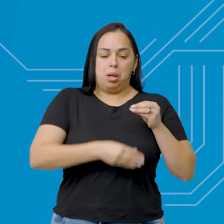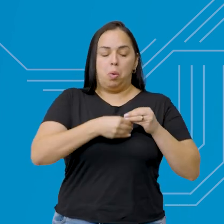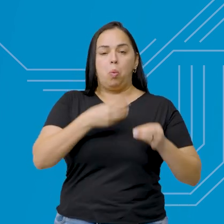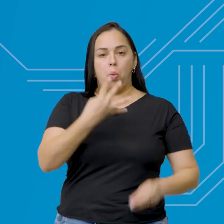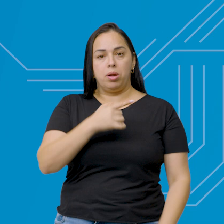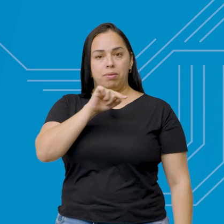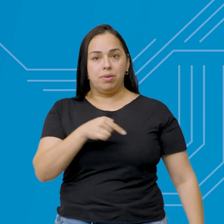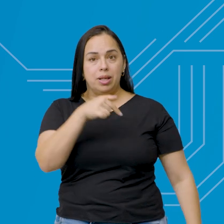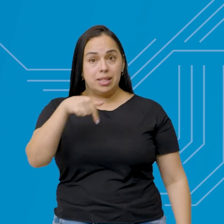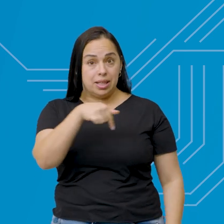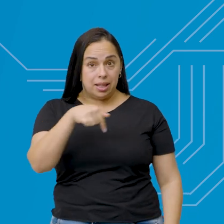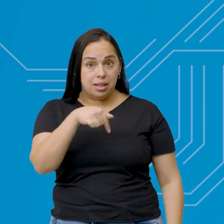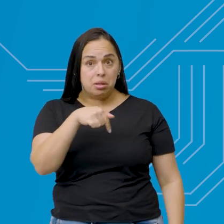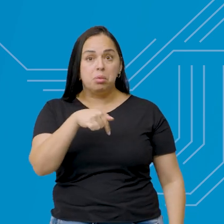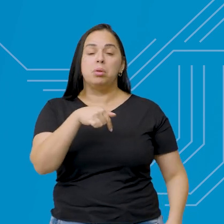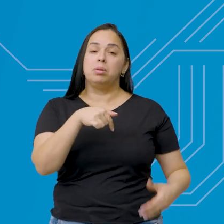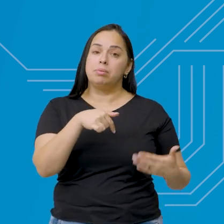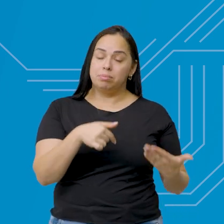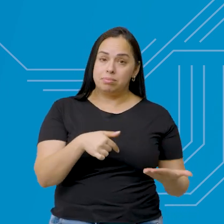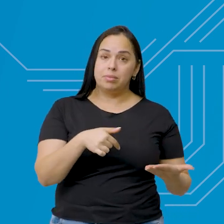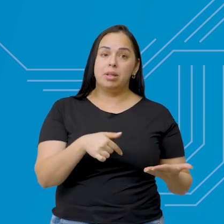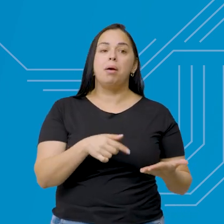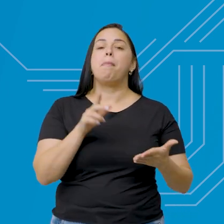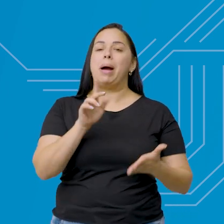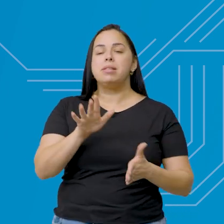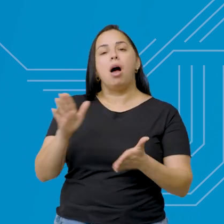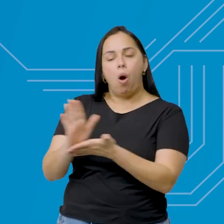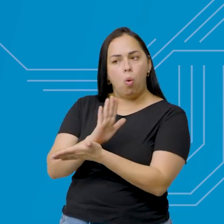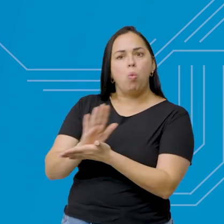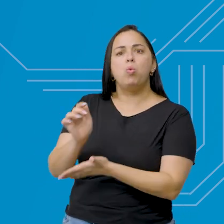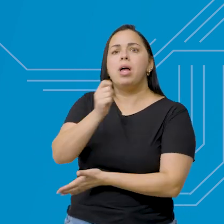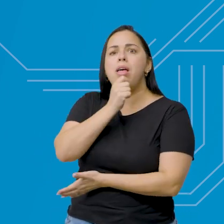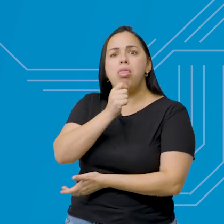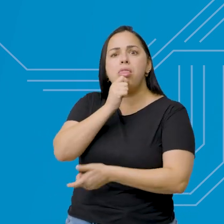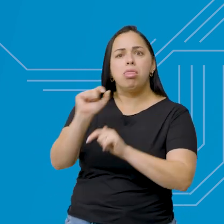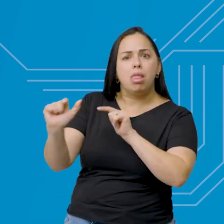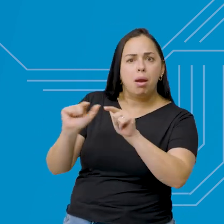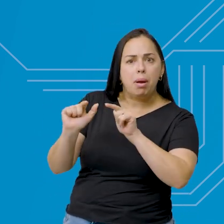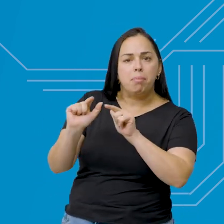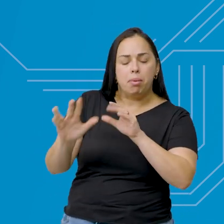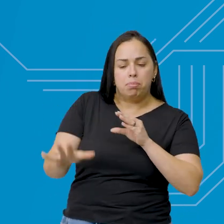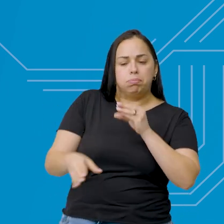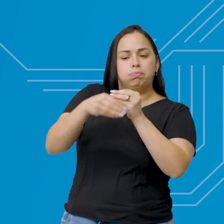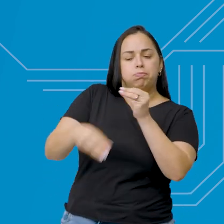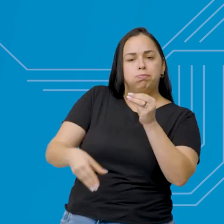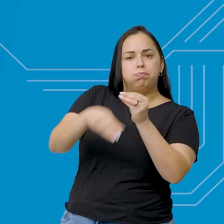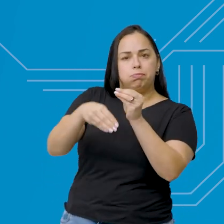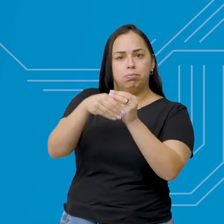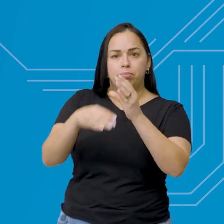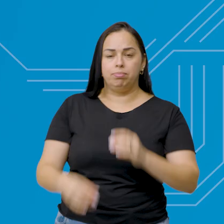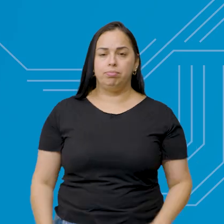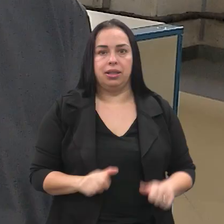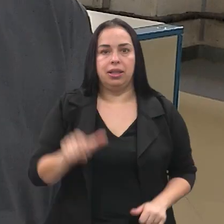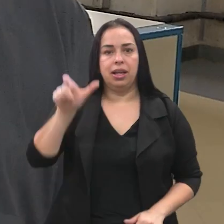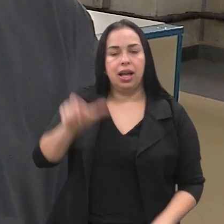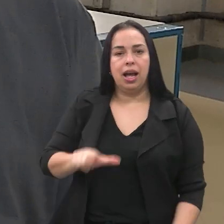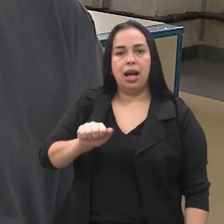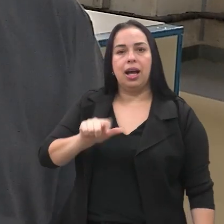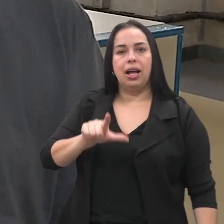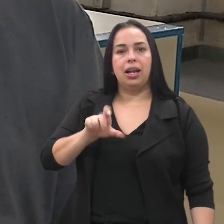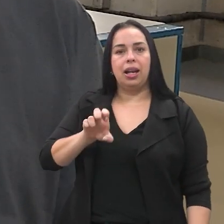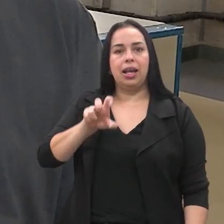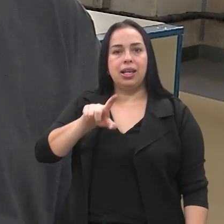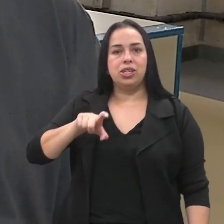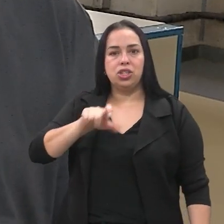4,77% no valor dos benefícios. Apesar do aumento, muitos seguem no mercado de trabalho para complementar a renda.